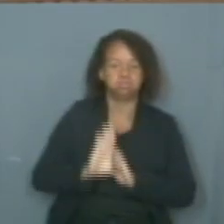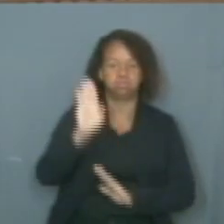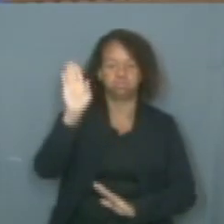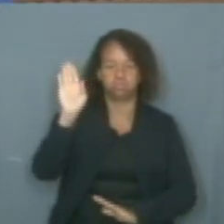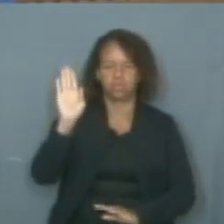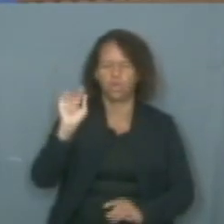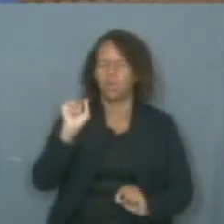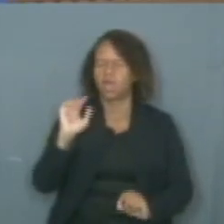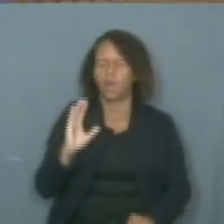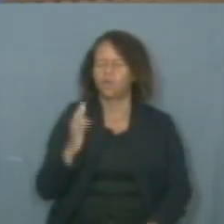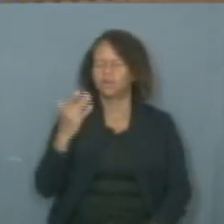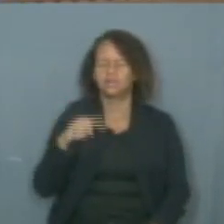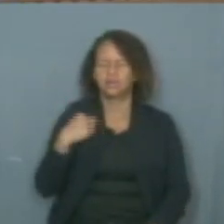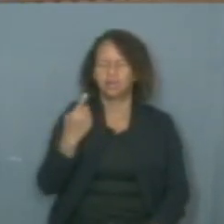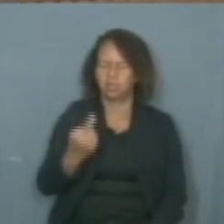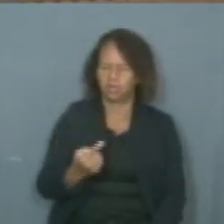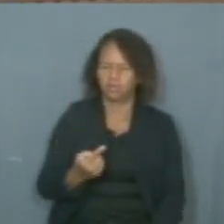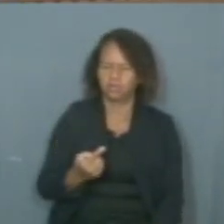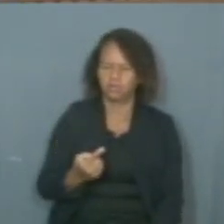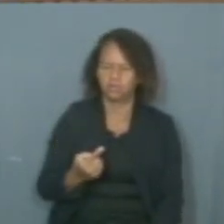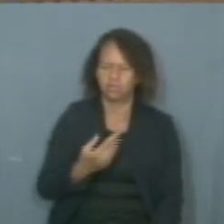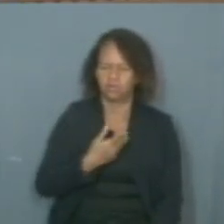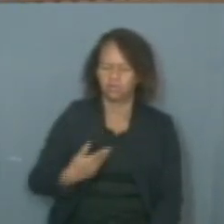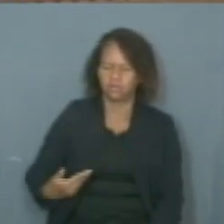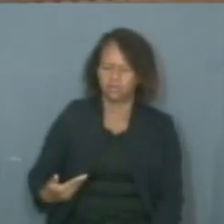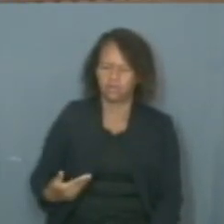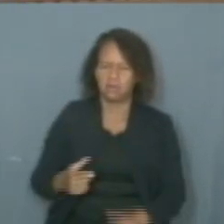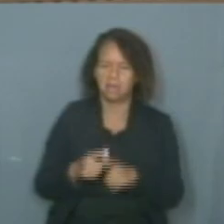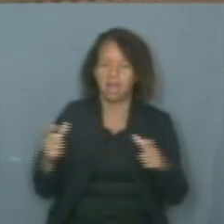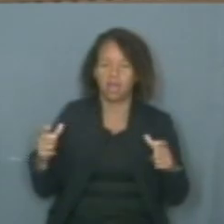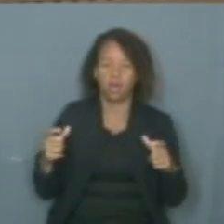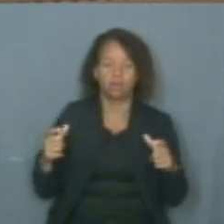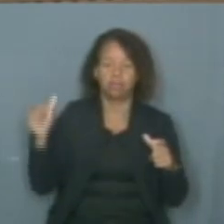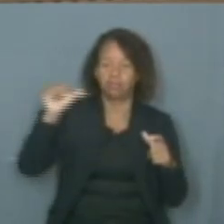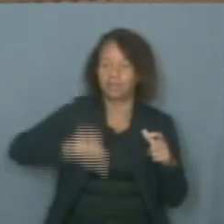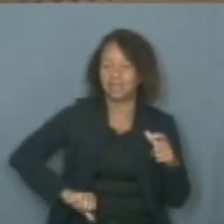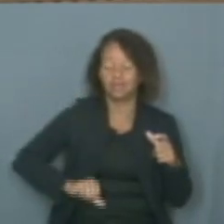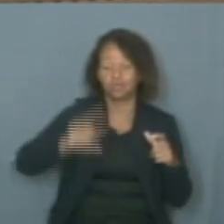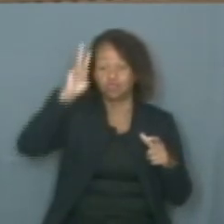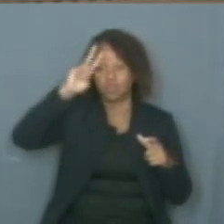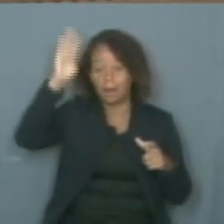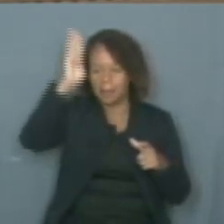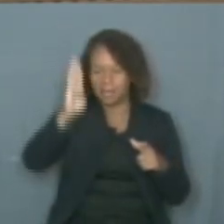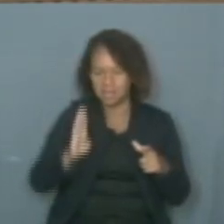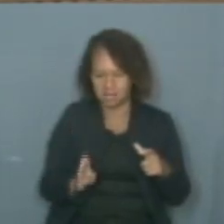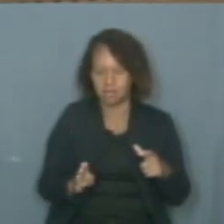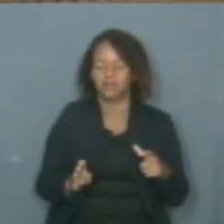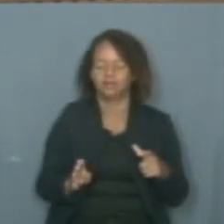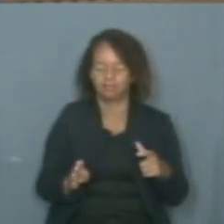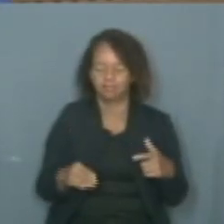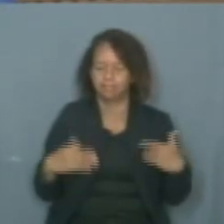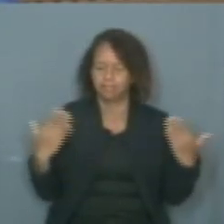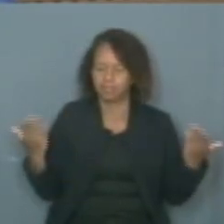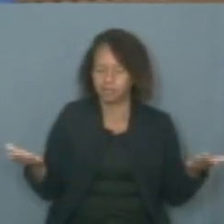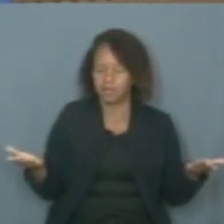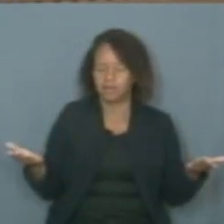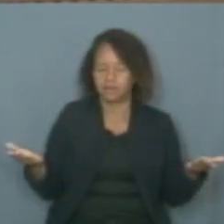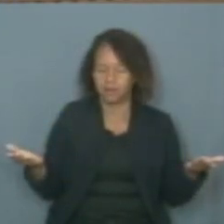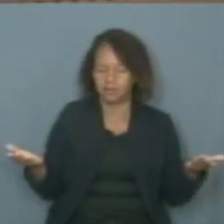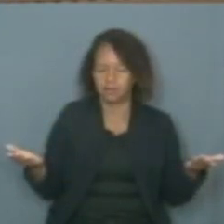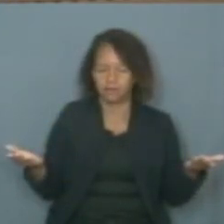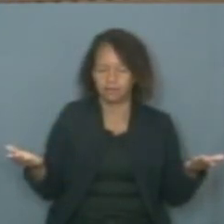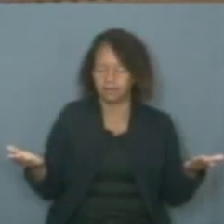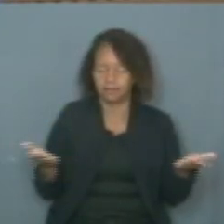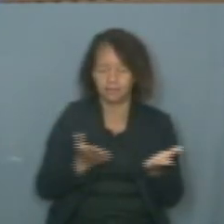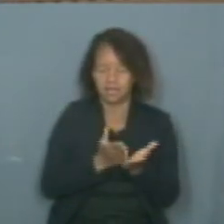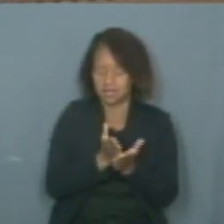E o que aconteceu depois do governo? Alguém lembra? A maior crise da história do Brasil. Então, se a gente seguir